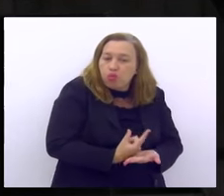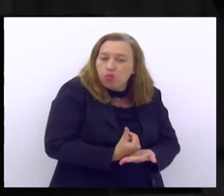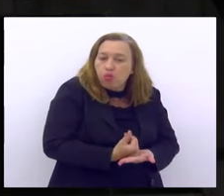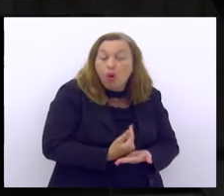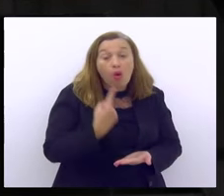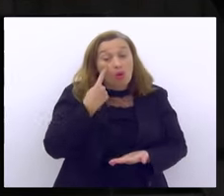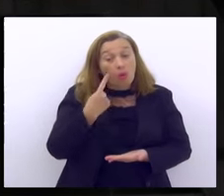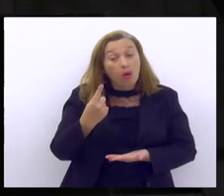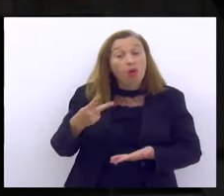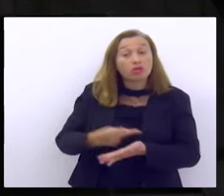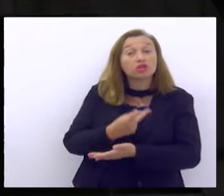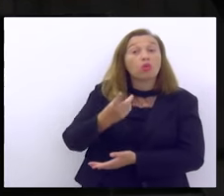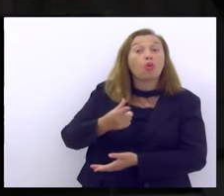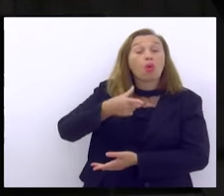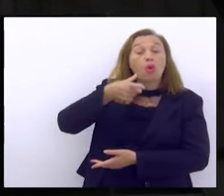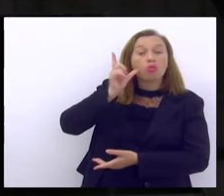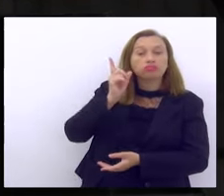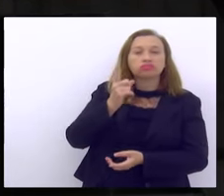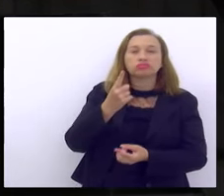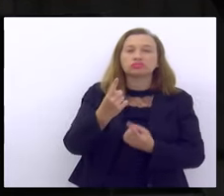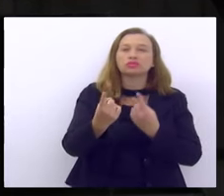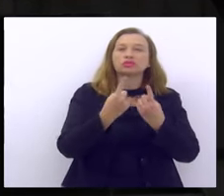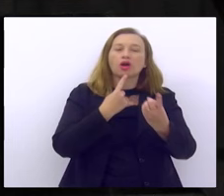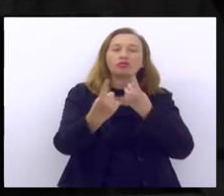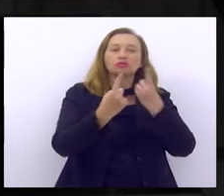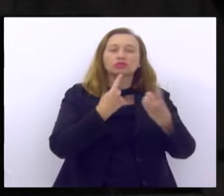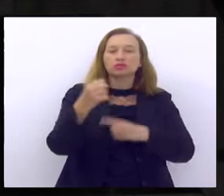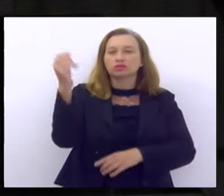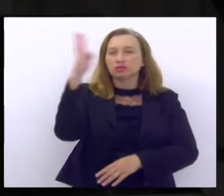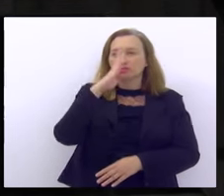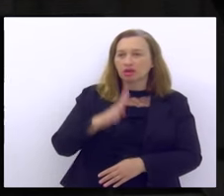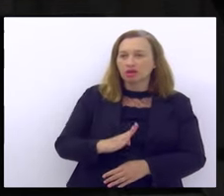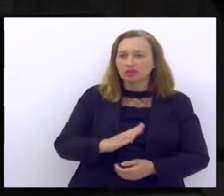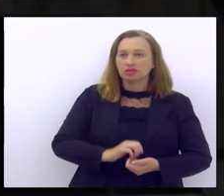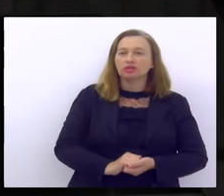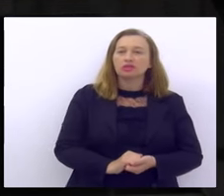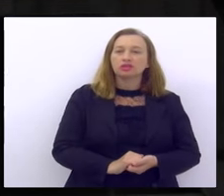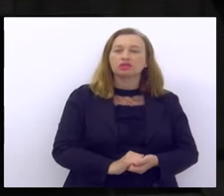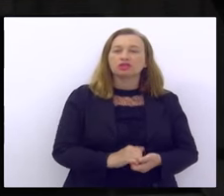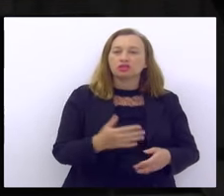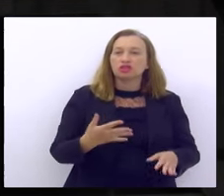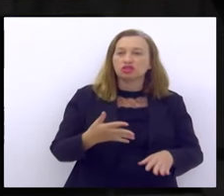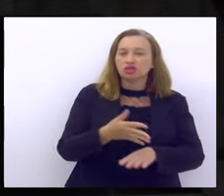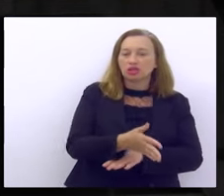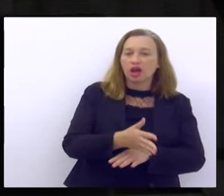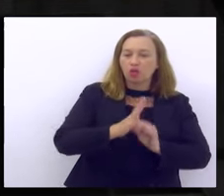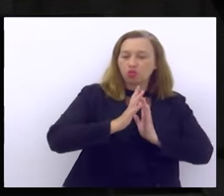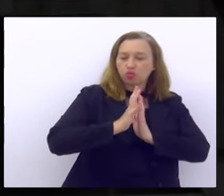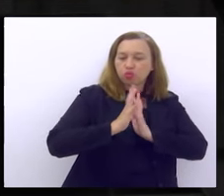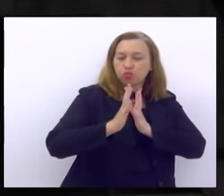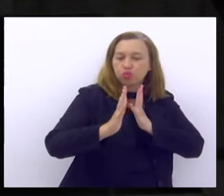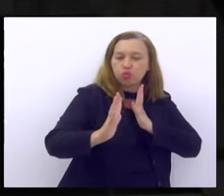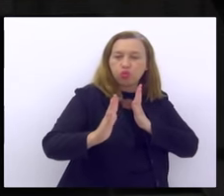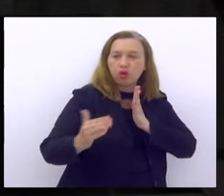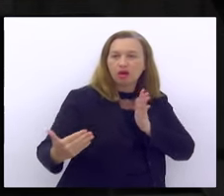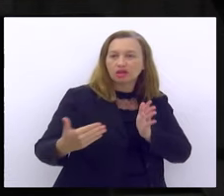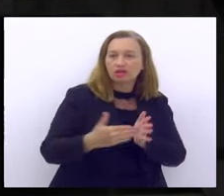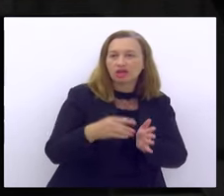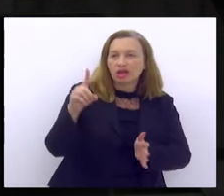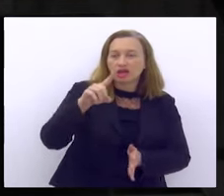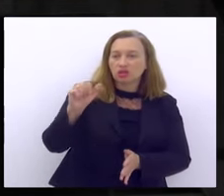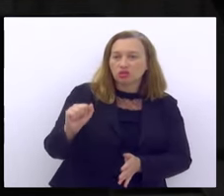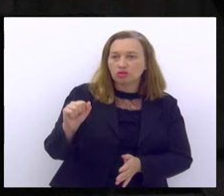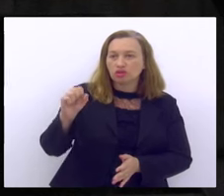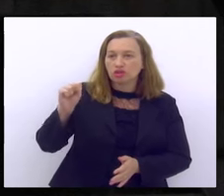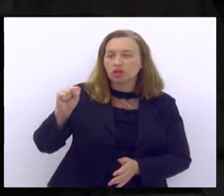aconteceu ontem na Avenida Brasil. Um engarrafamento quilométrico que chegava à Zona Sul. Mas o pior do